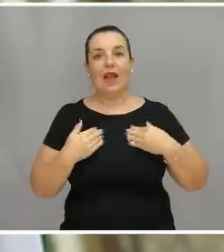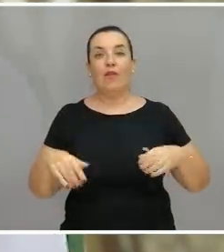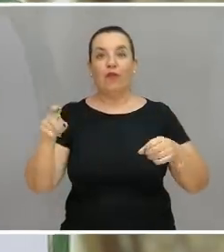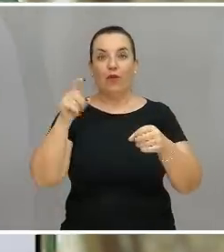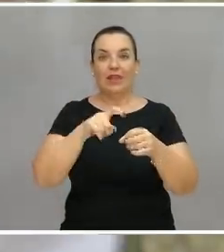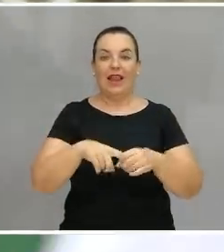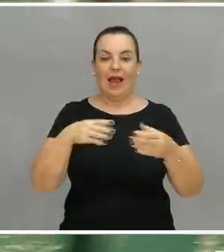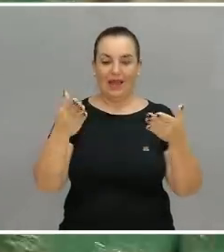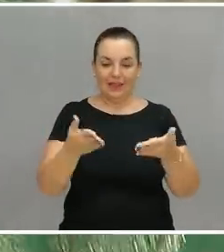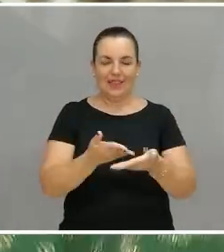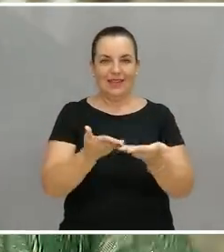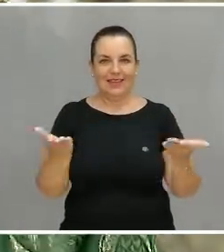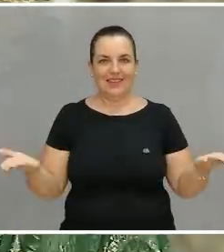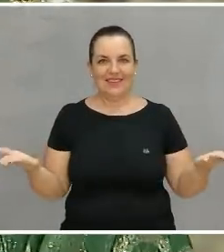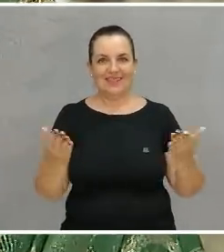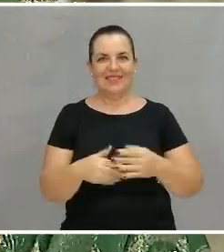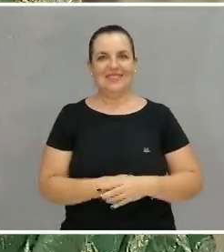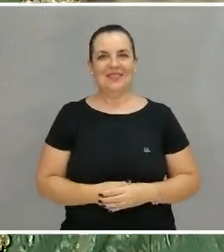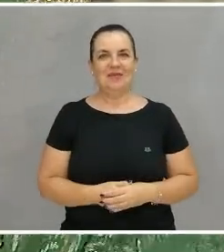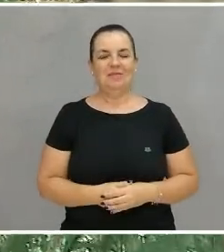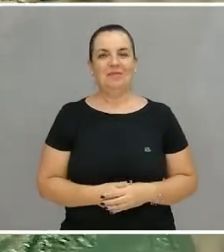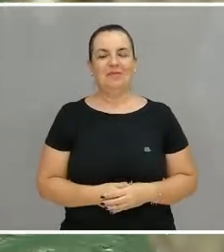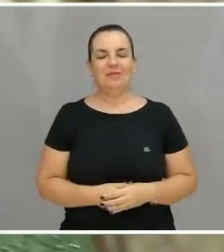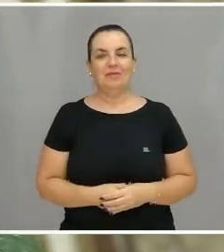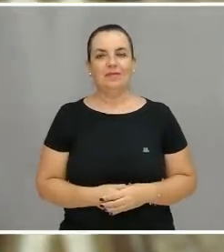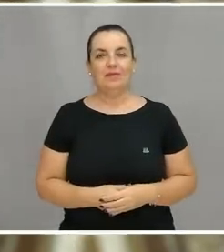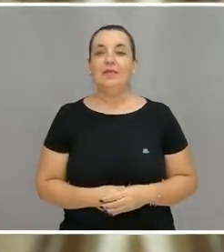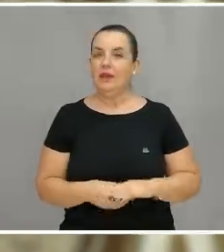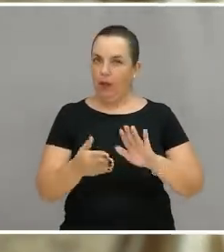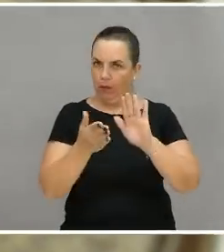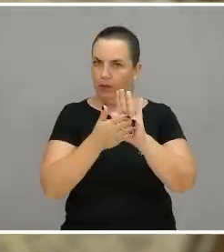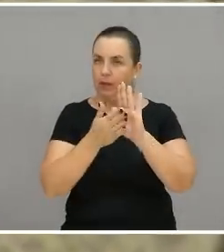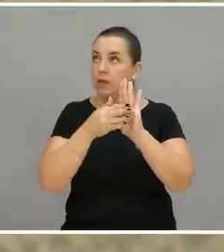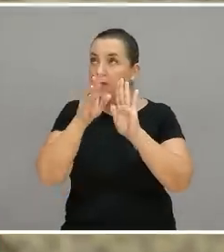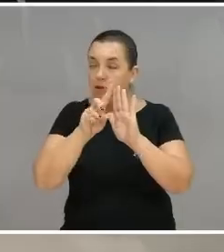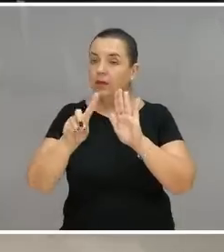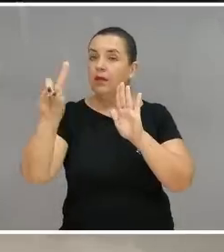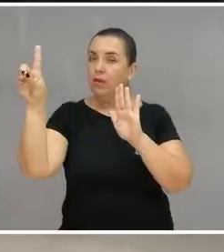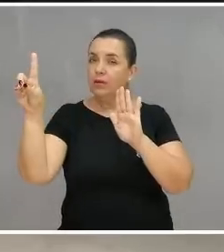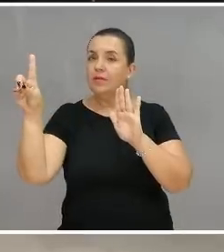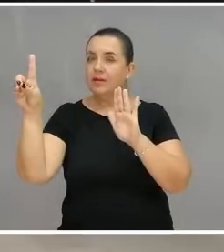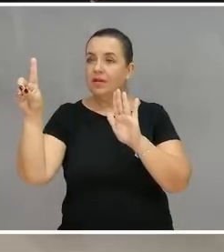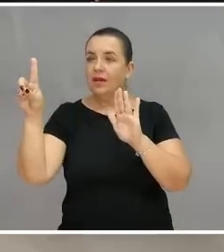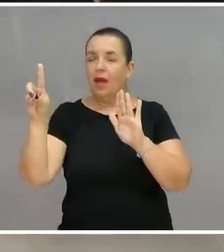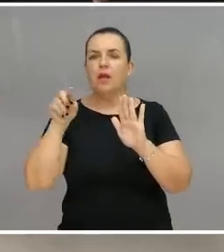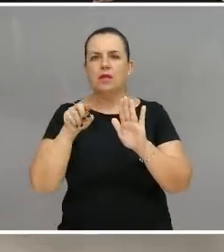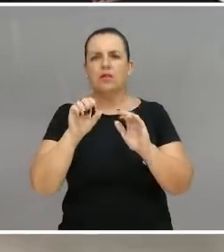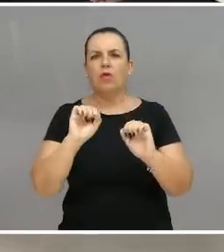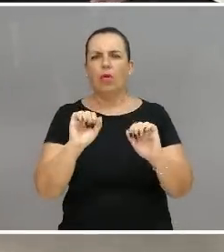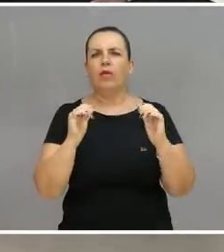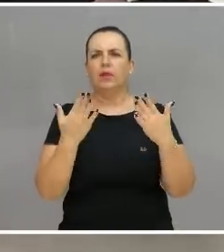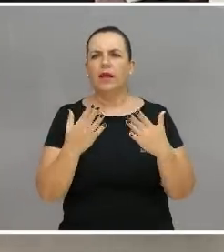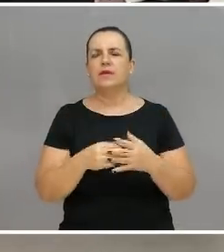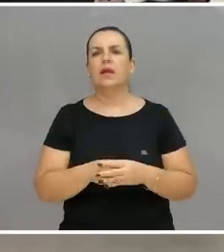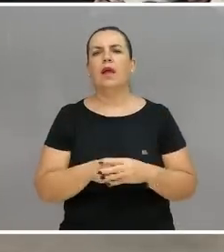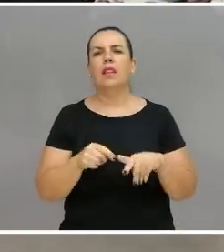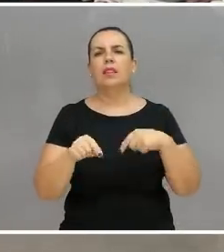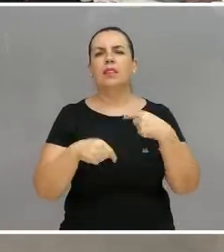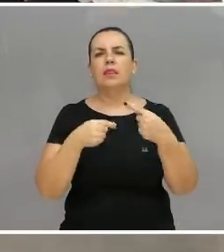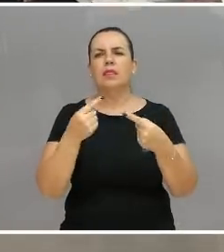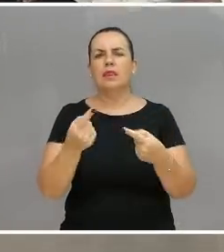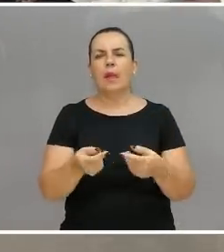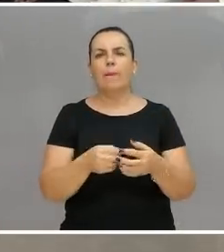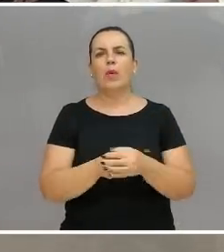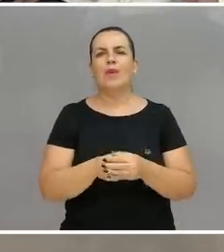voltará para você. Portanto, é uma promessa de Deus. E isso acontece depois do exílio